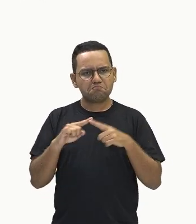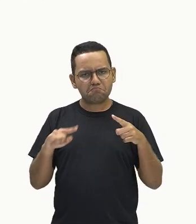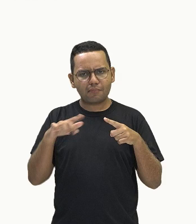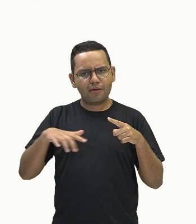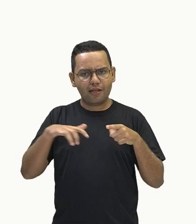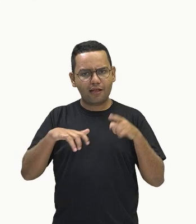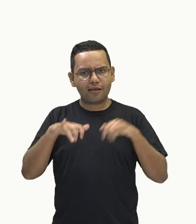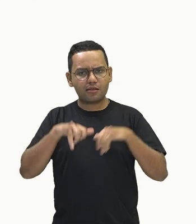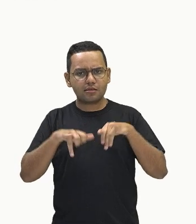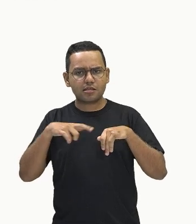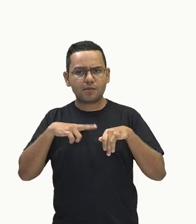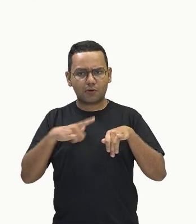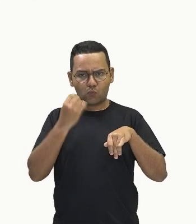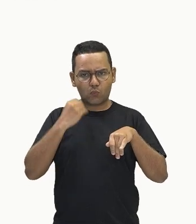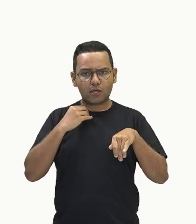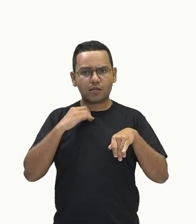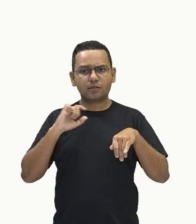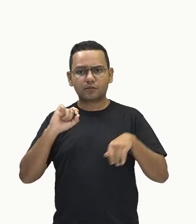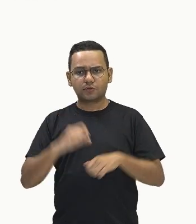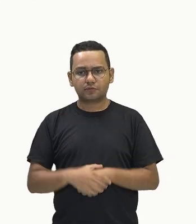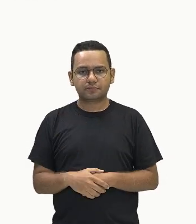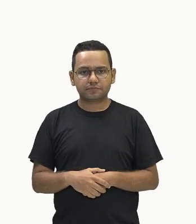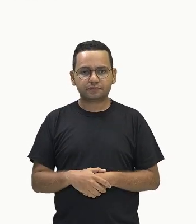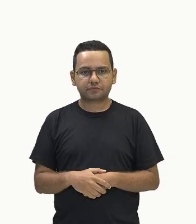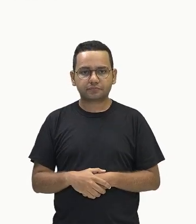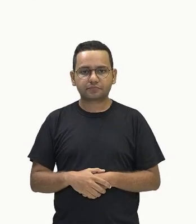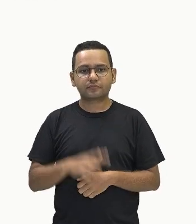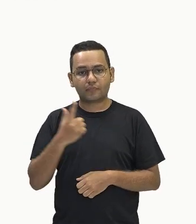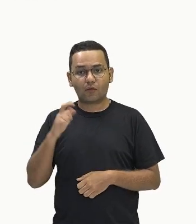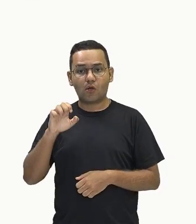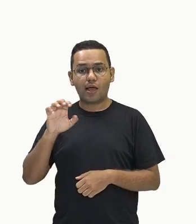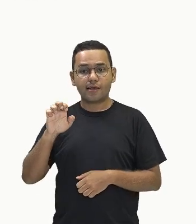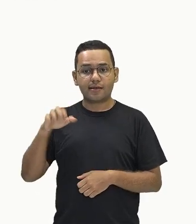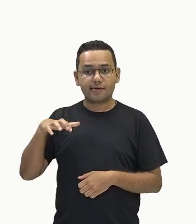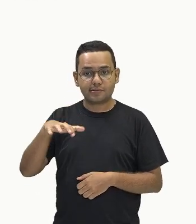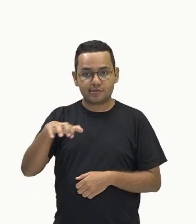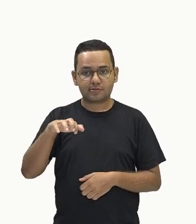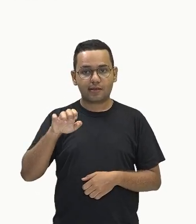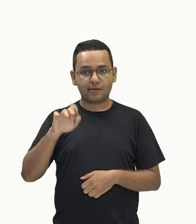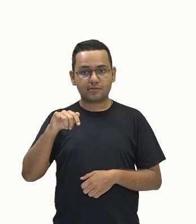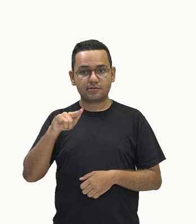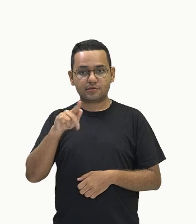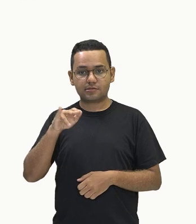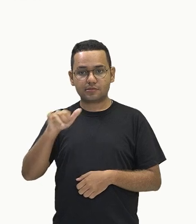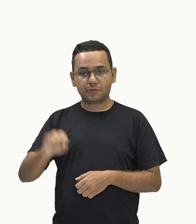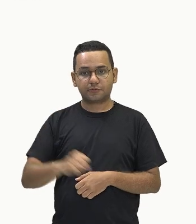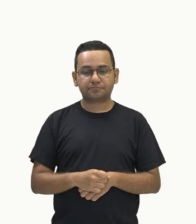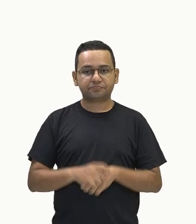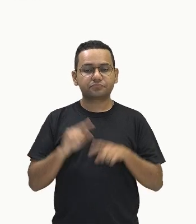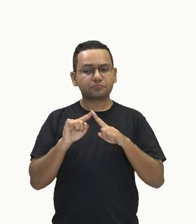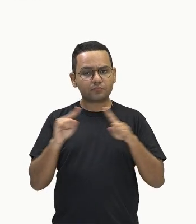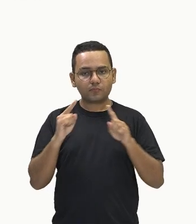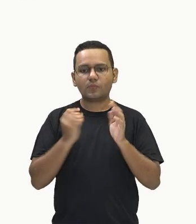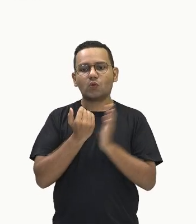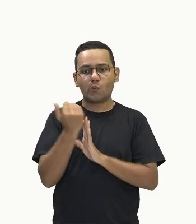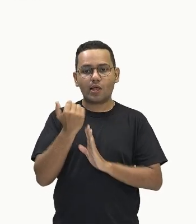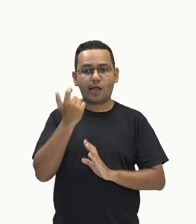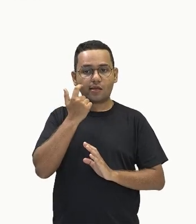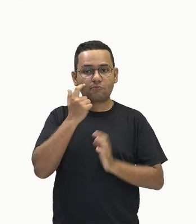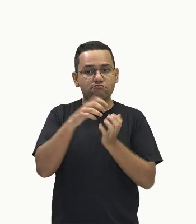que ocorre com a ação de quem? Das enzimas. Ela se inicia na boca com a ação da